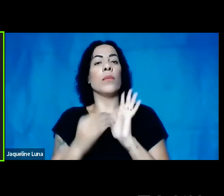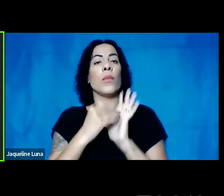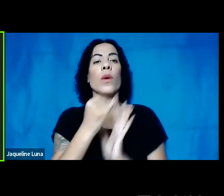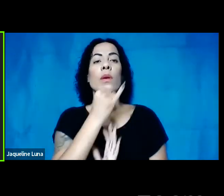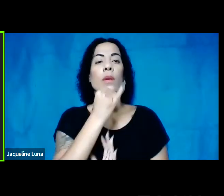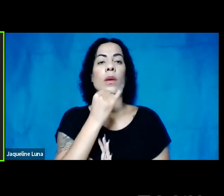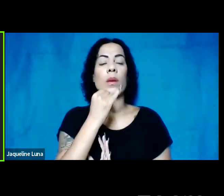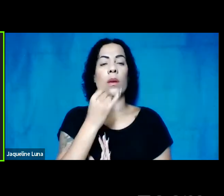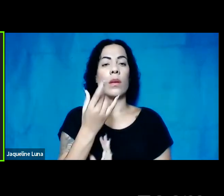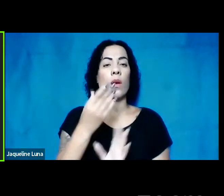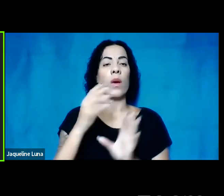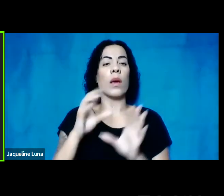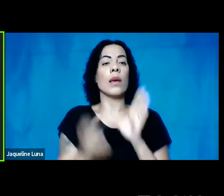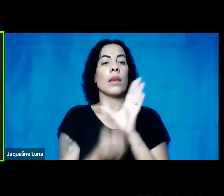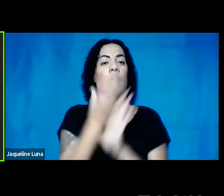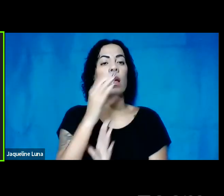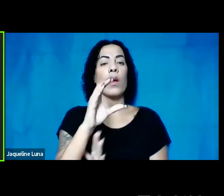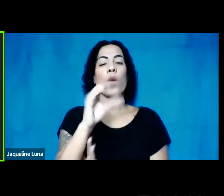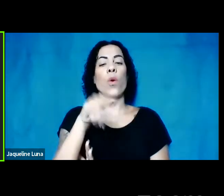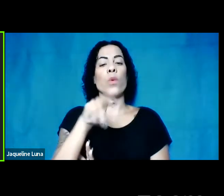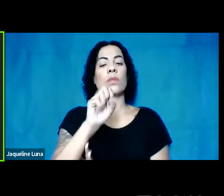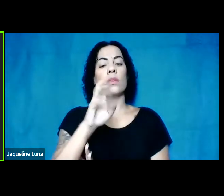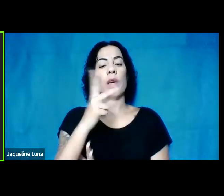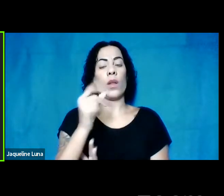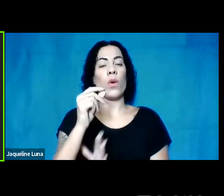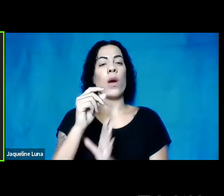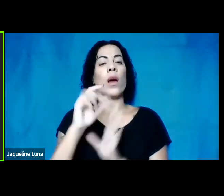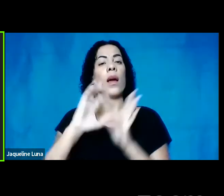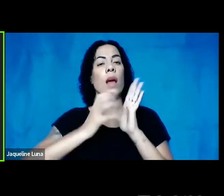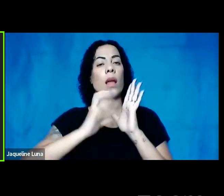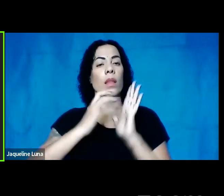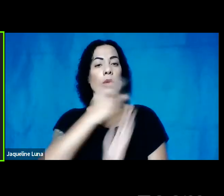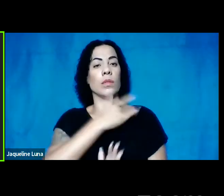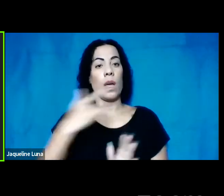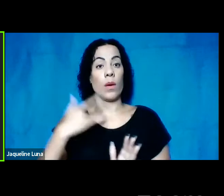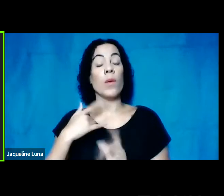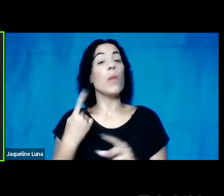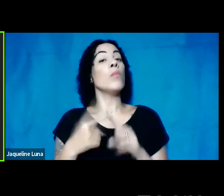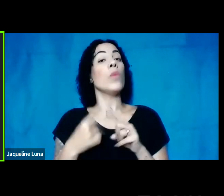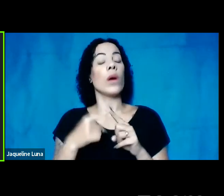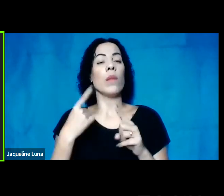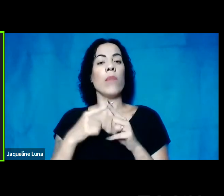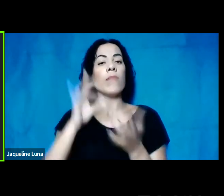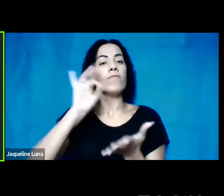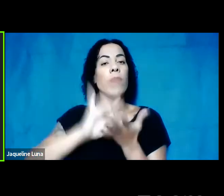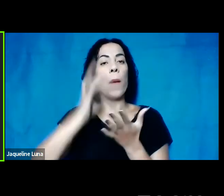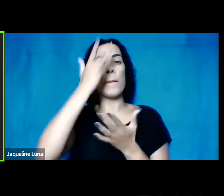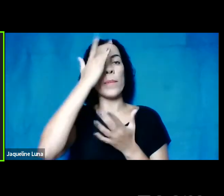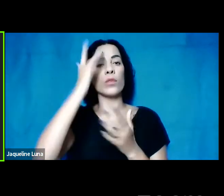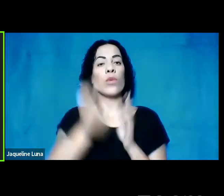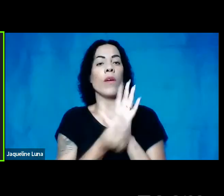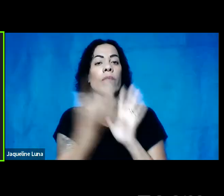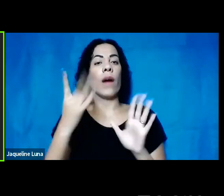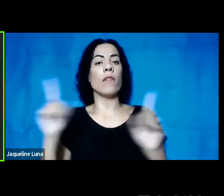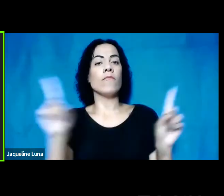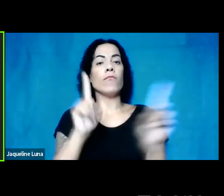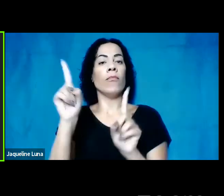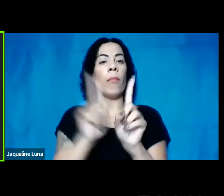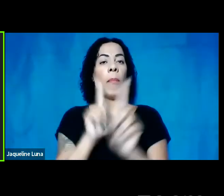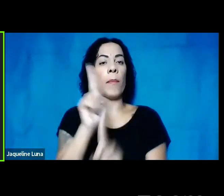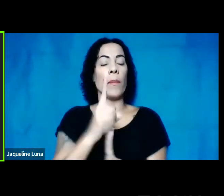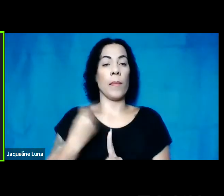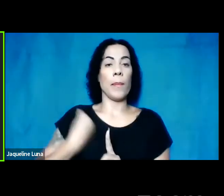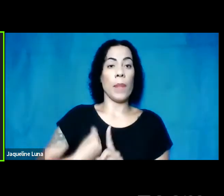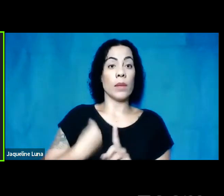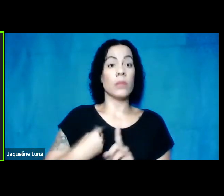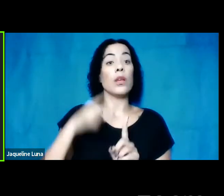conselho no Canal Saúde, né, para que a gente tenha, de fato, essa efetiva participação, e isso poderia se estender a todas as nossas instâncias